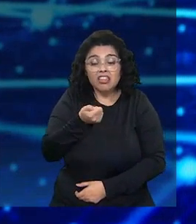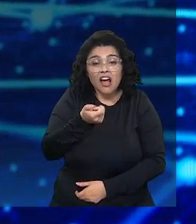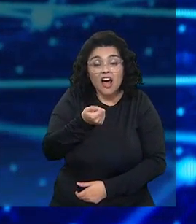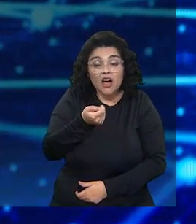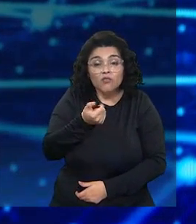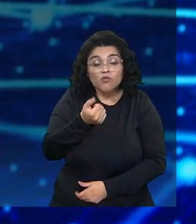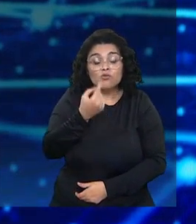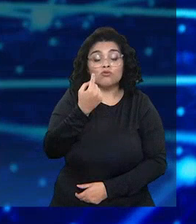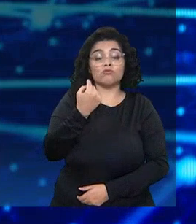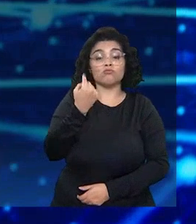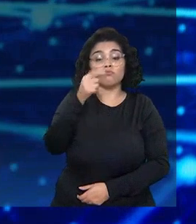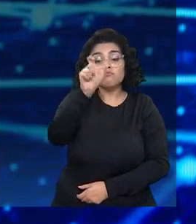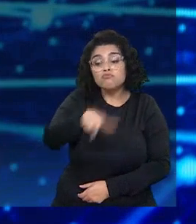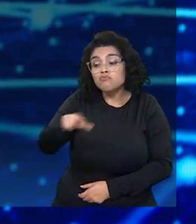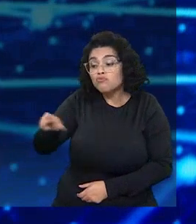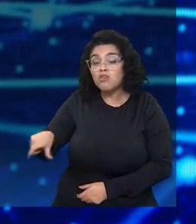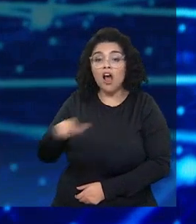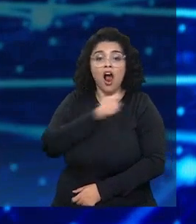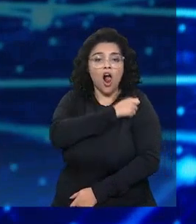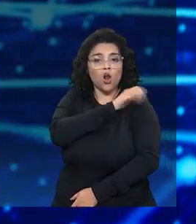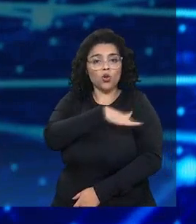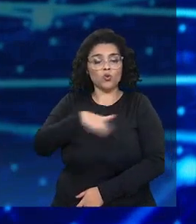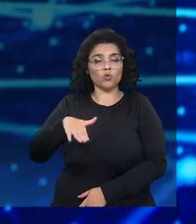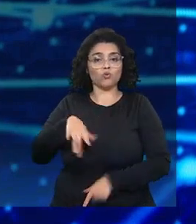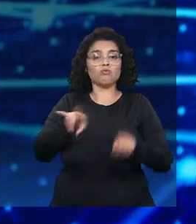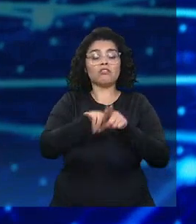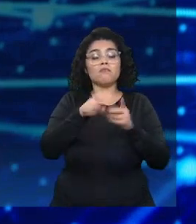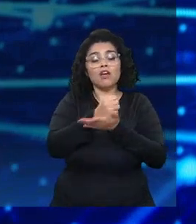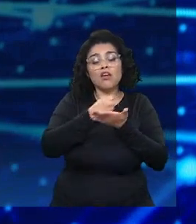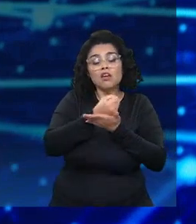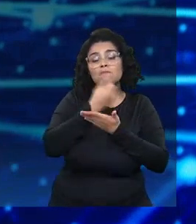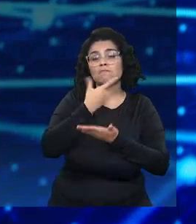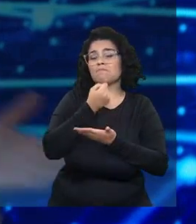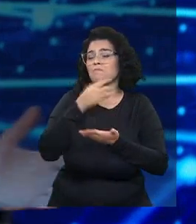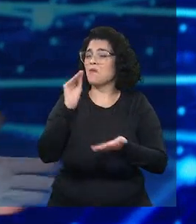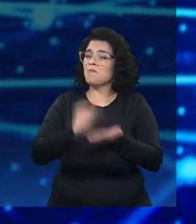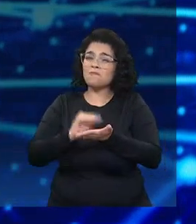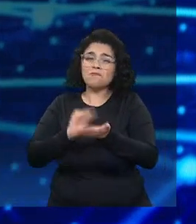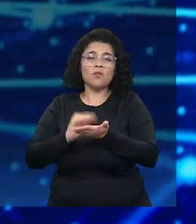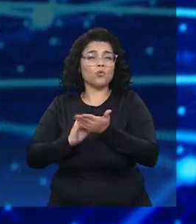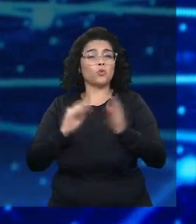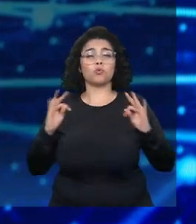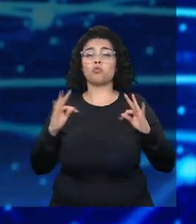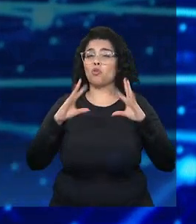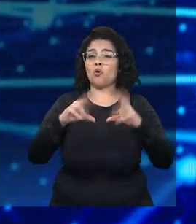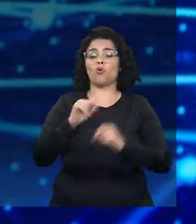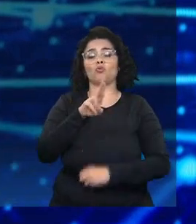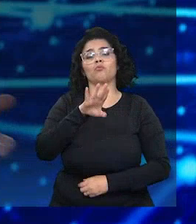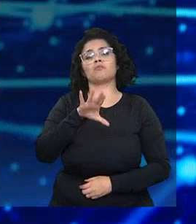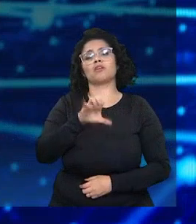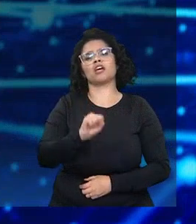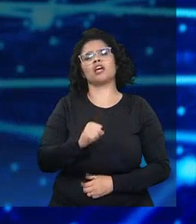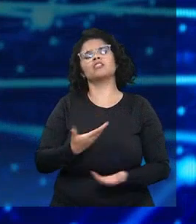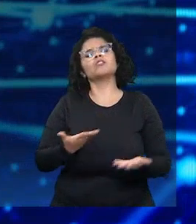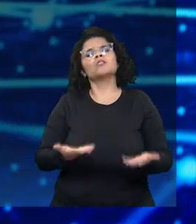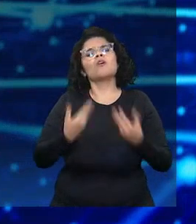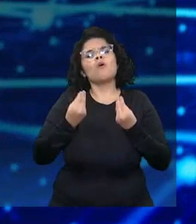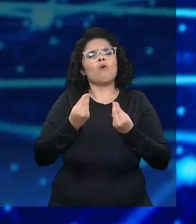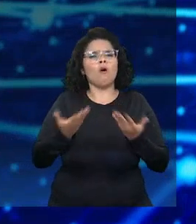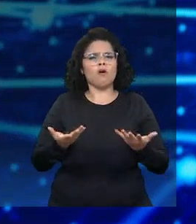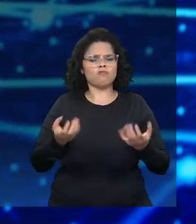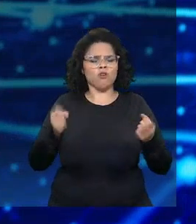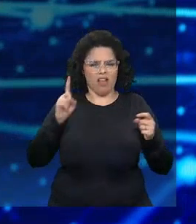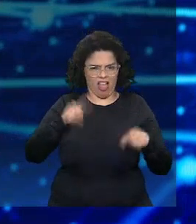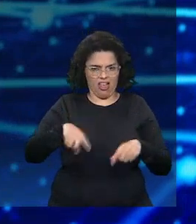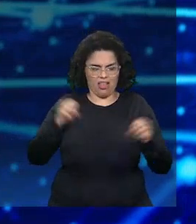pago hoje e sobretudo a questão dos medicamentos que tá faltando em todos os postos de saúde como é qual é o milagre